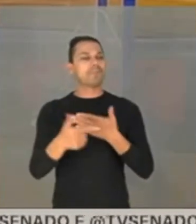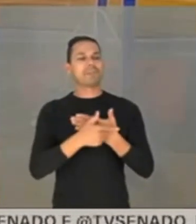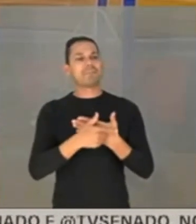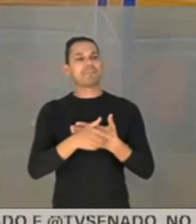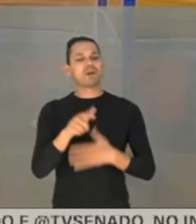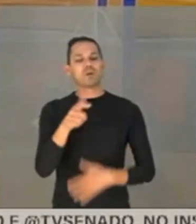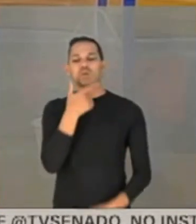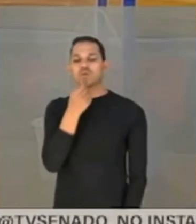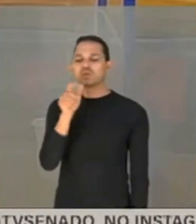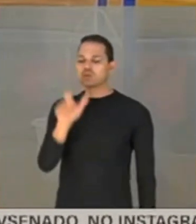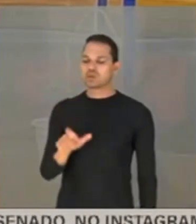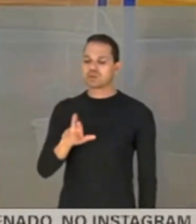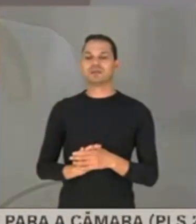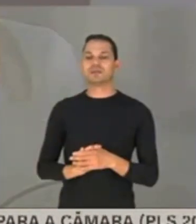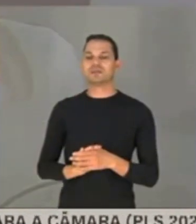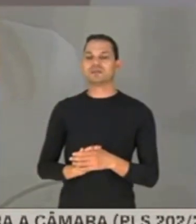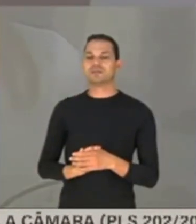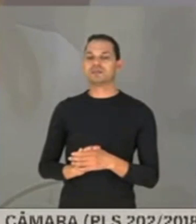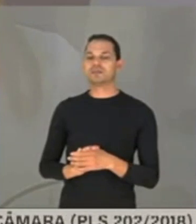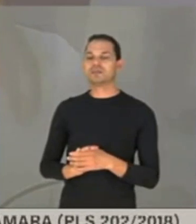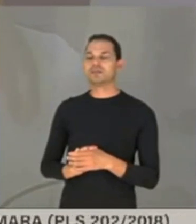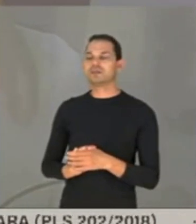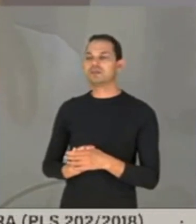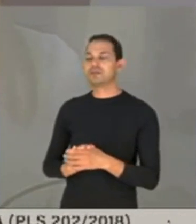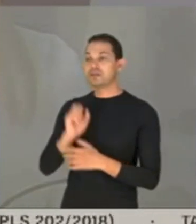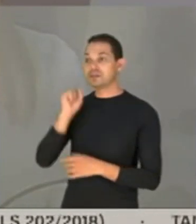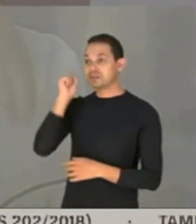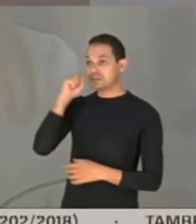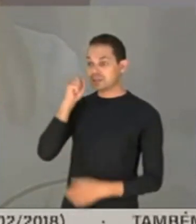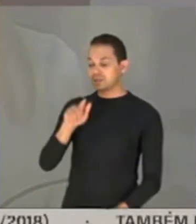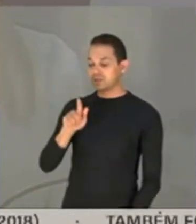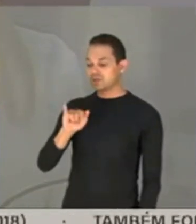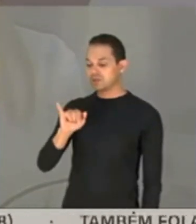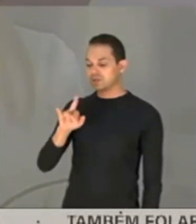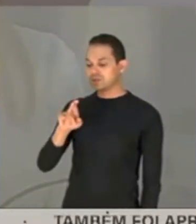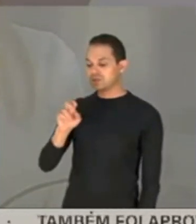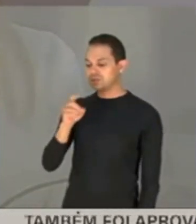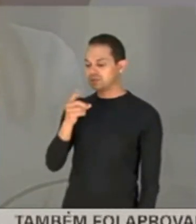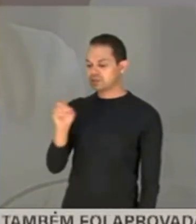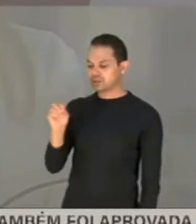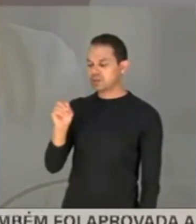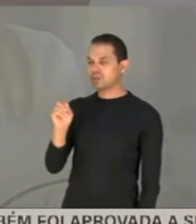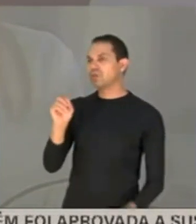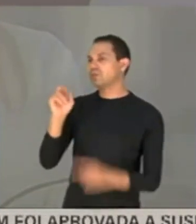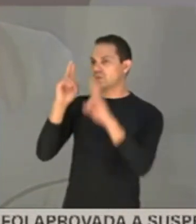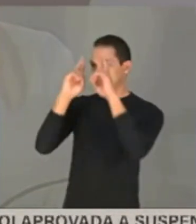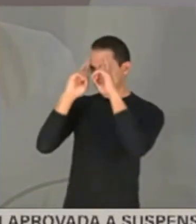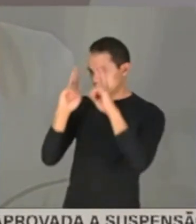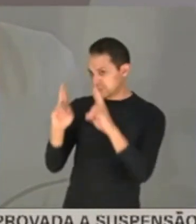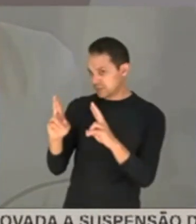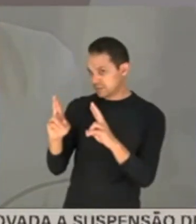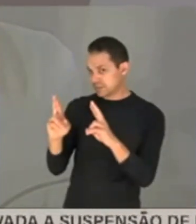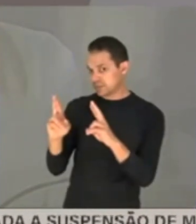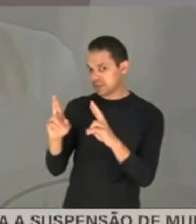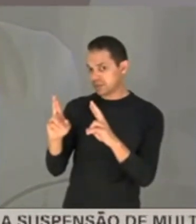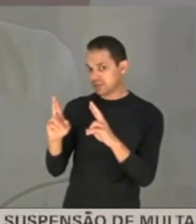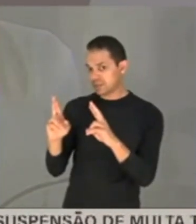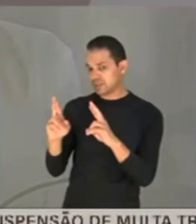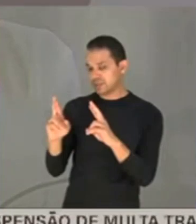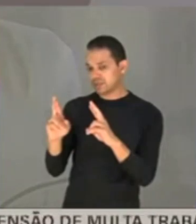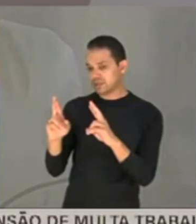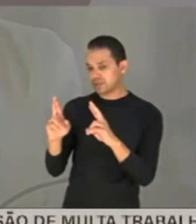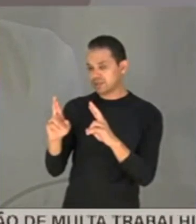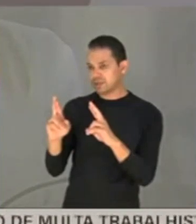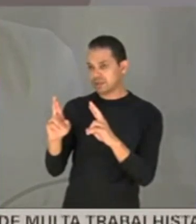ex-ministro Ricardo Barros? Senador Girão, Excelência, com todo respeito, não temos